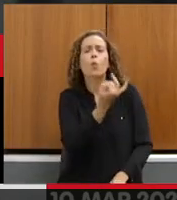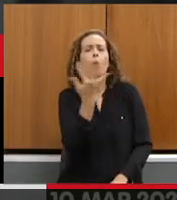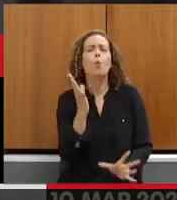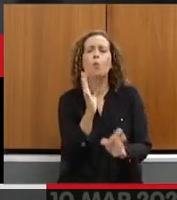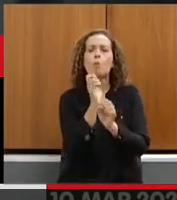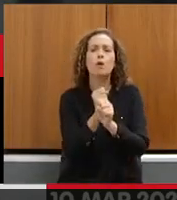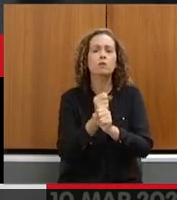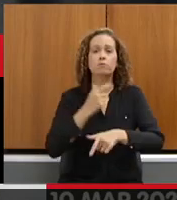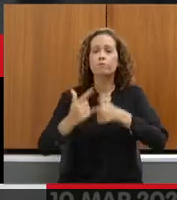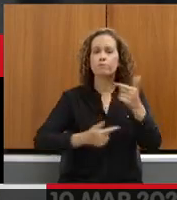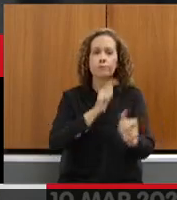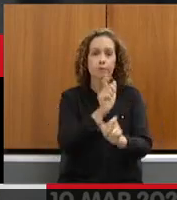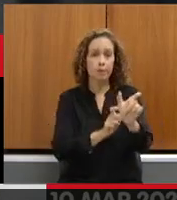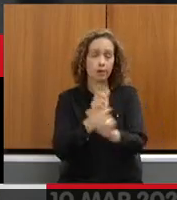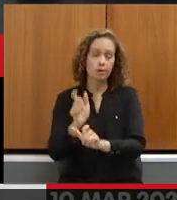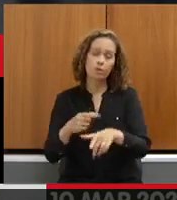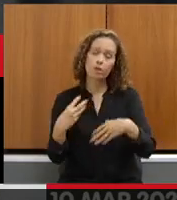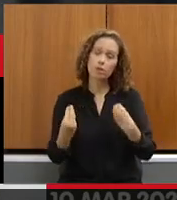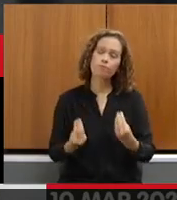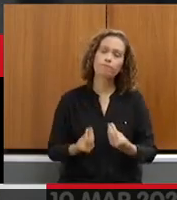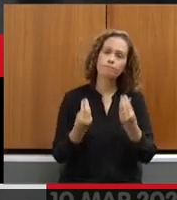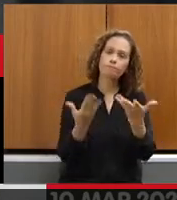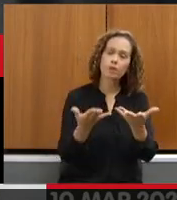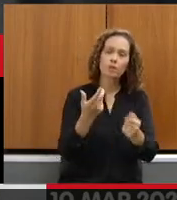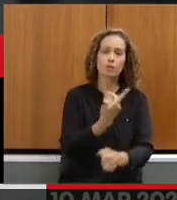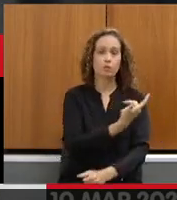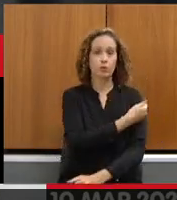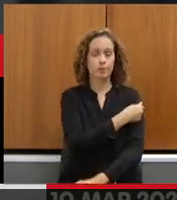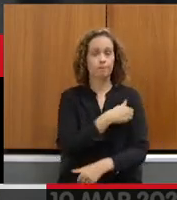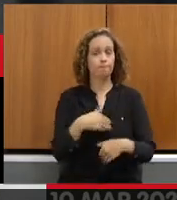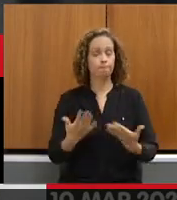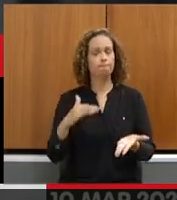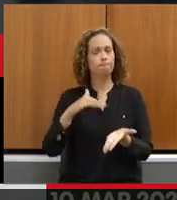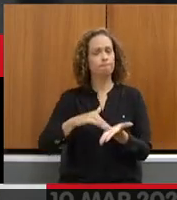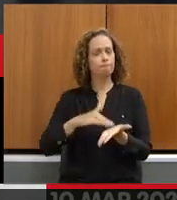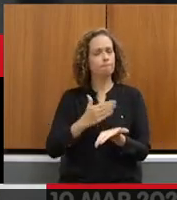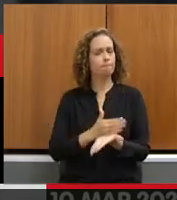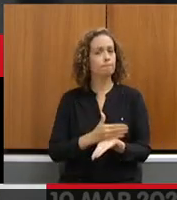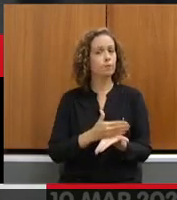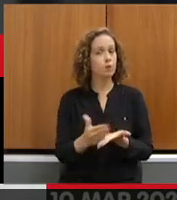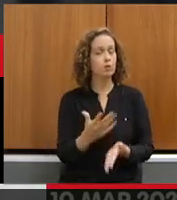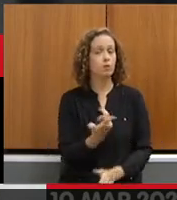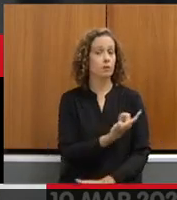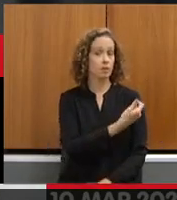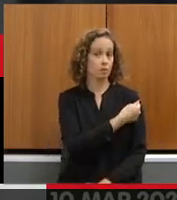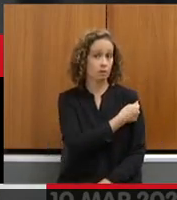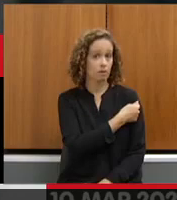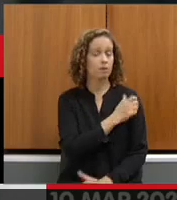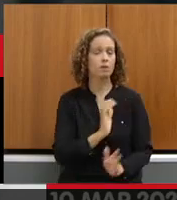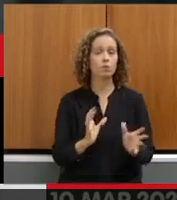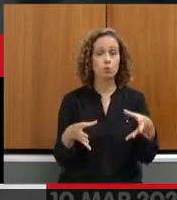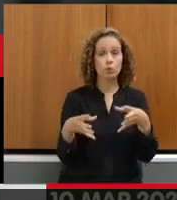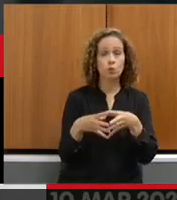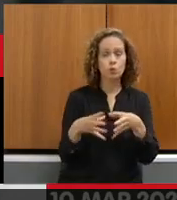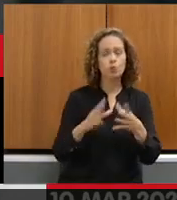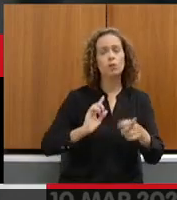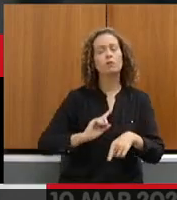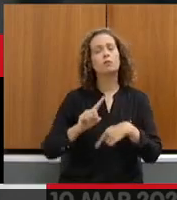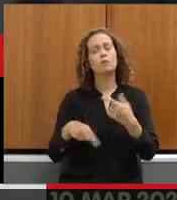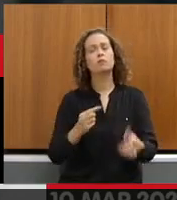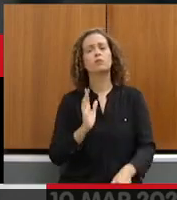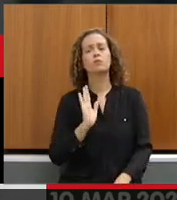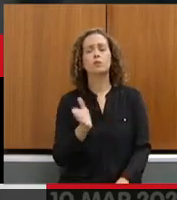tem E distribuído então isso foi feito ou seja a secretaria só começou a ter sua vacinação depois que Nós já